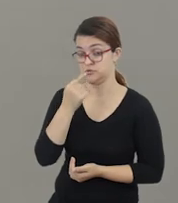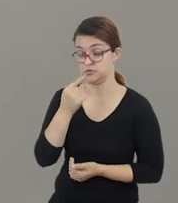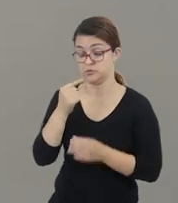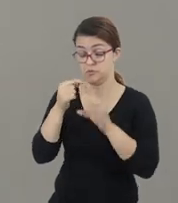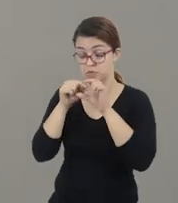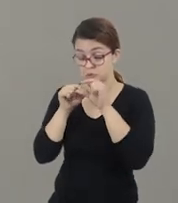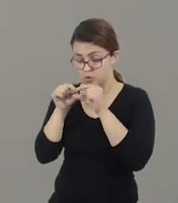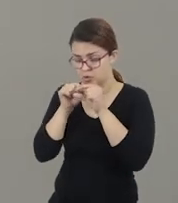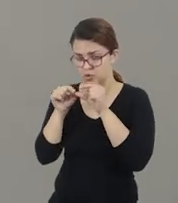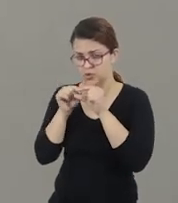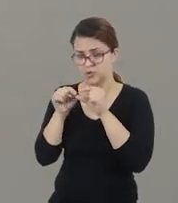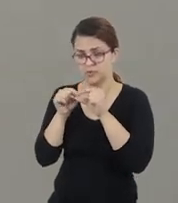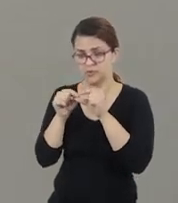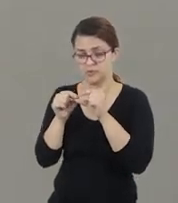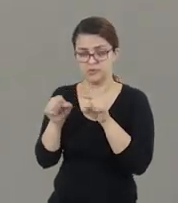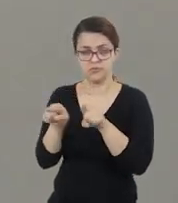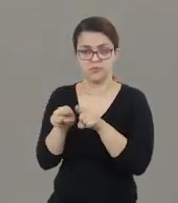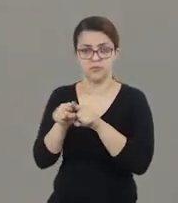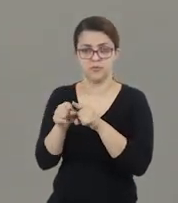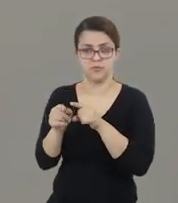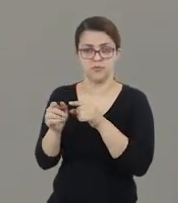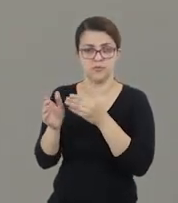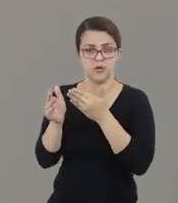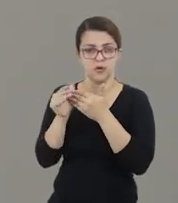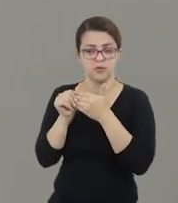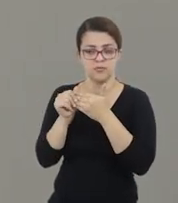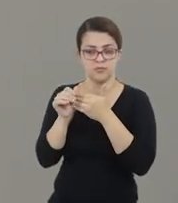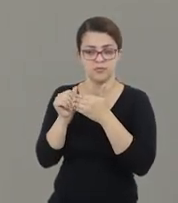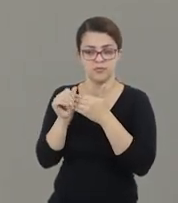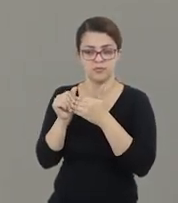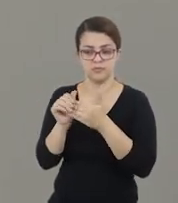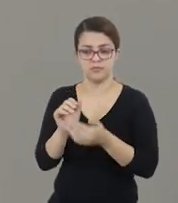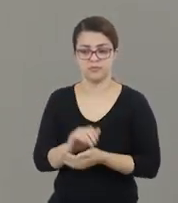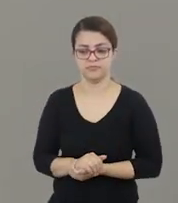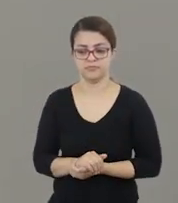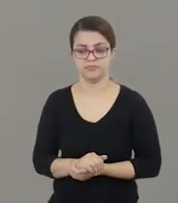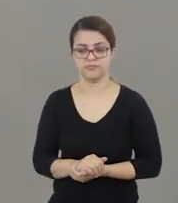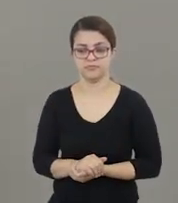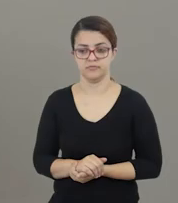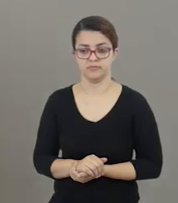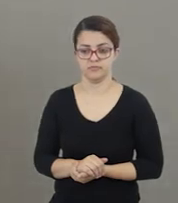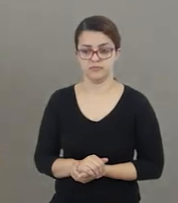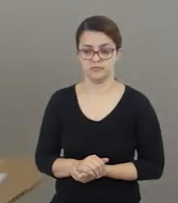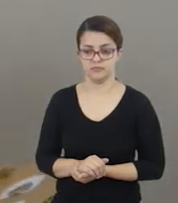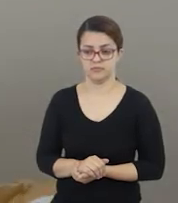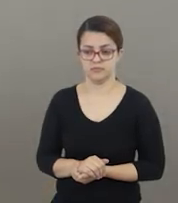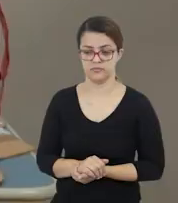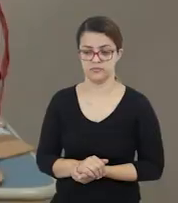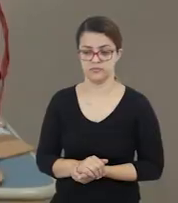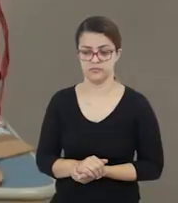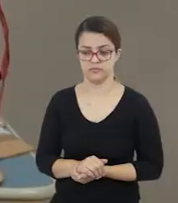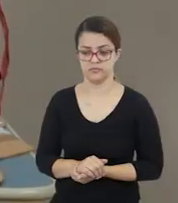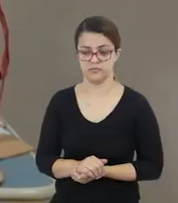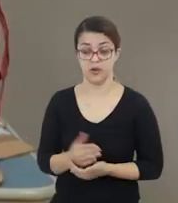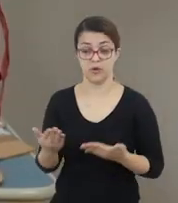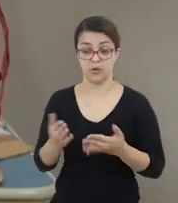né? Podemos até grampear, porque o papelão ele é mais duro, né? Aí. E agora nós vamos